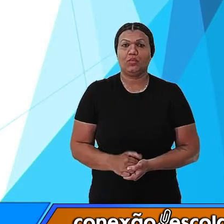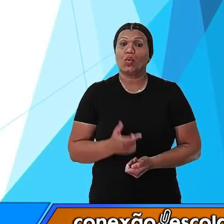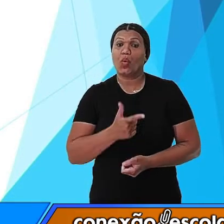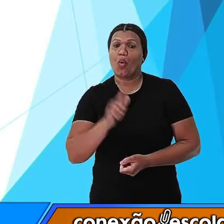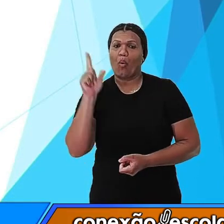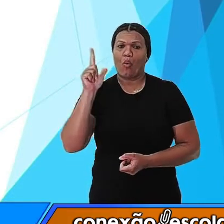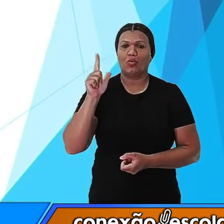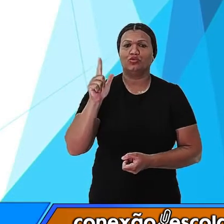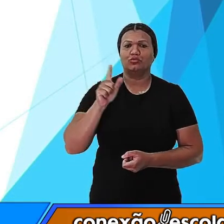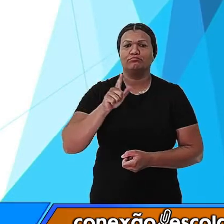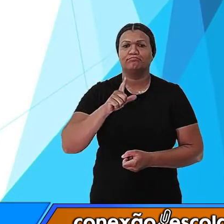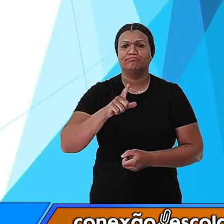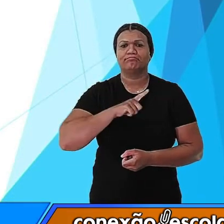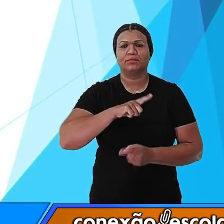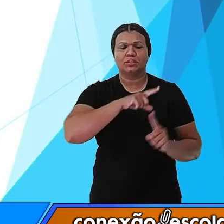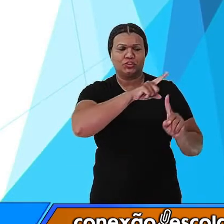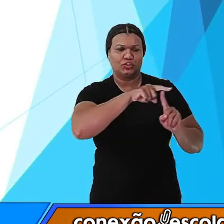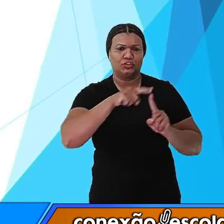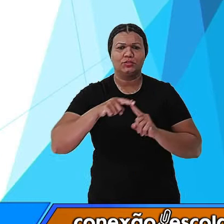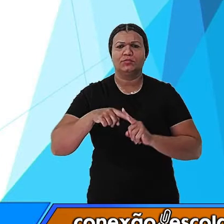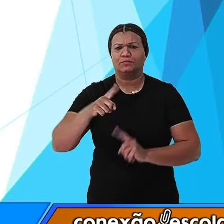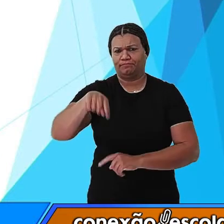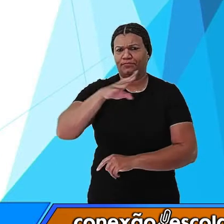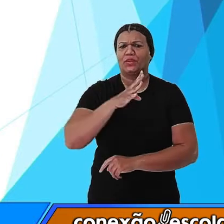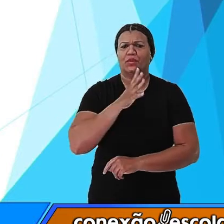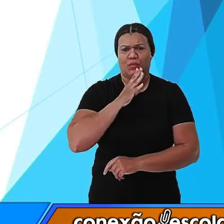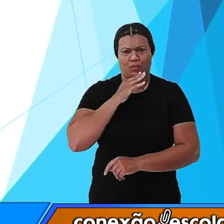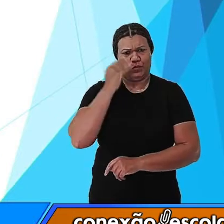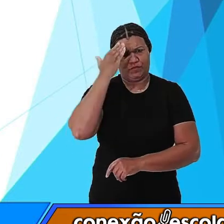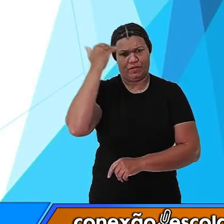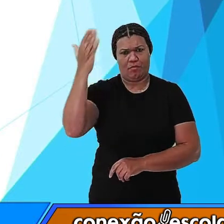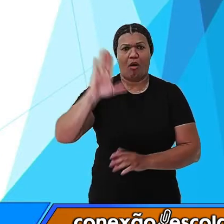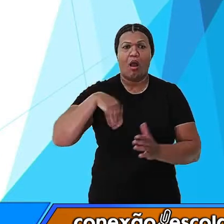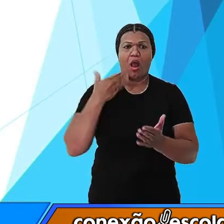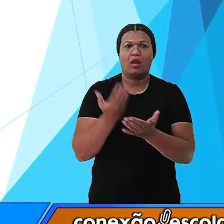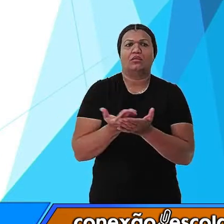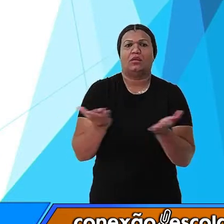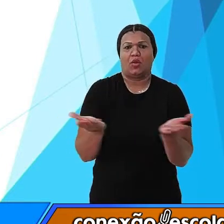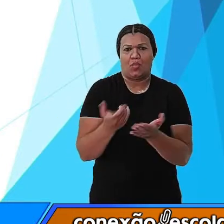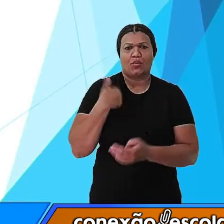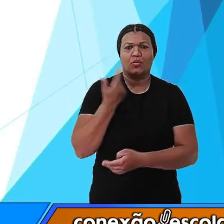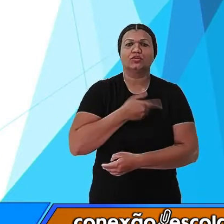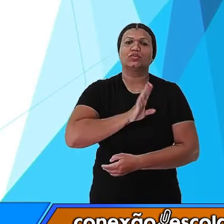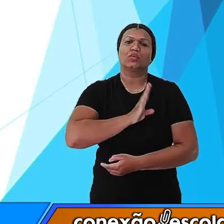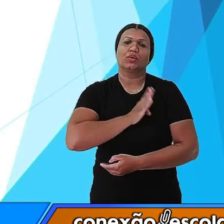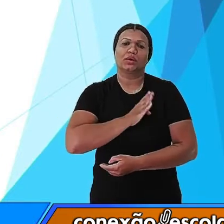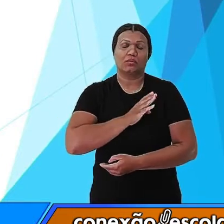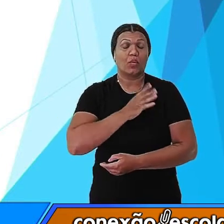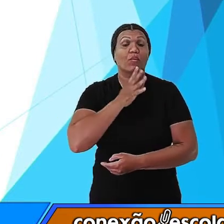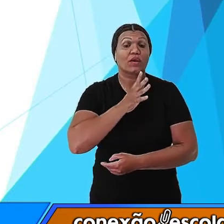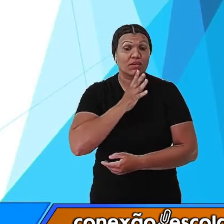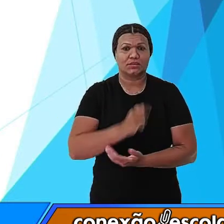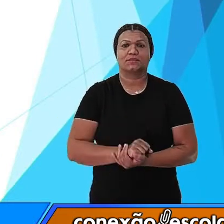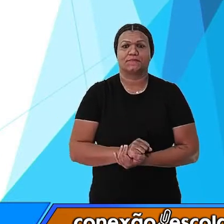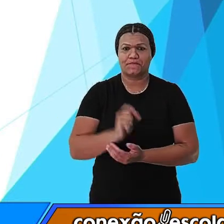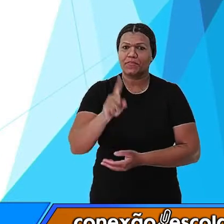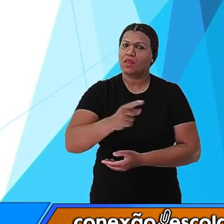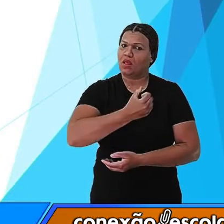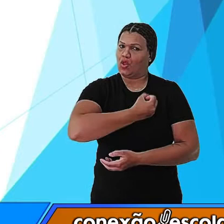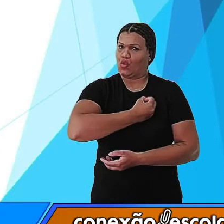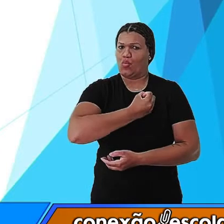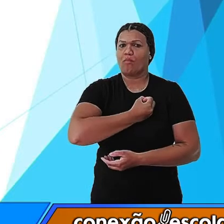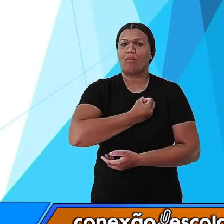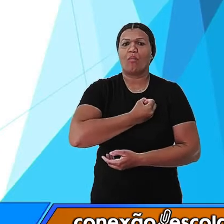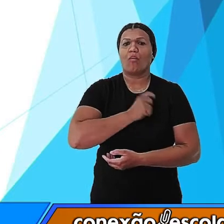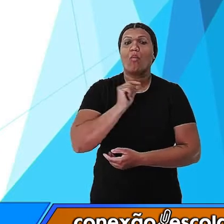Outros tipos de algarismos bastante conhecidos que até hoje nós vemos, são os números